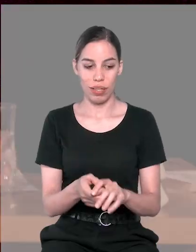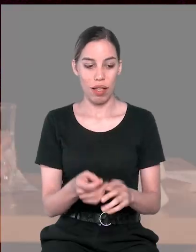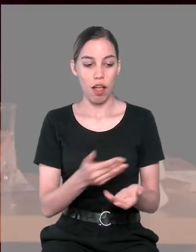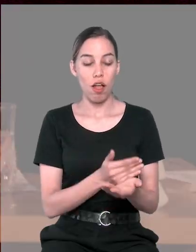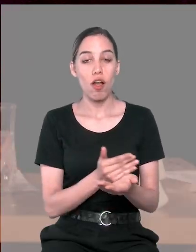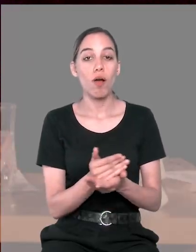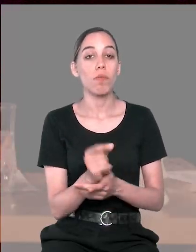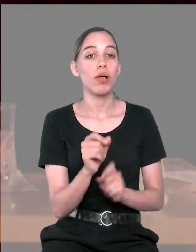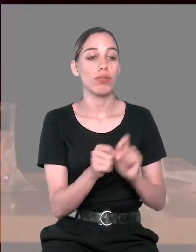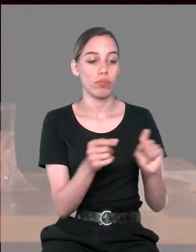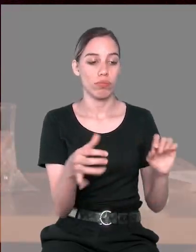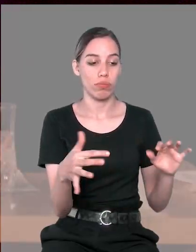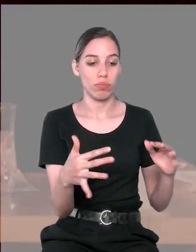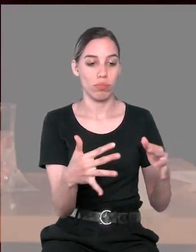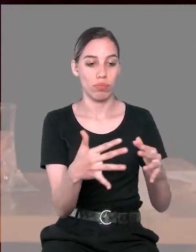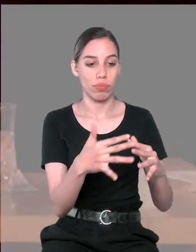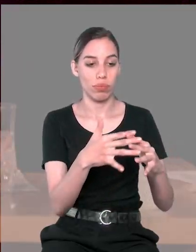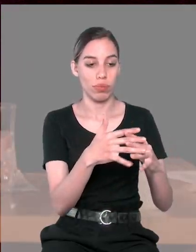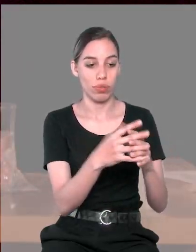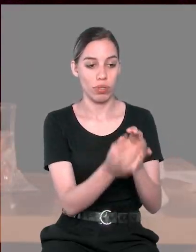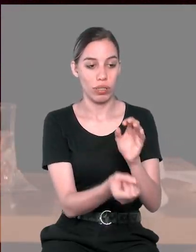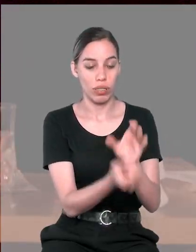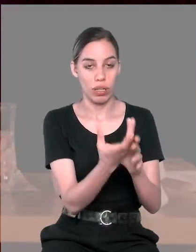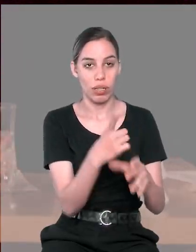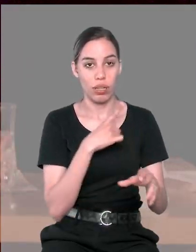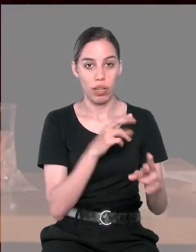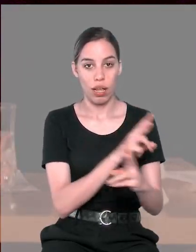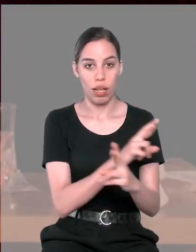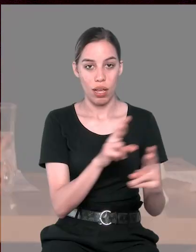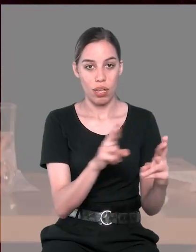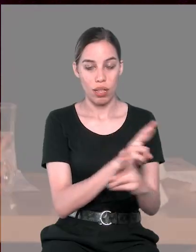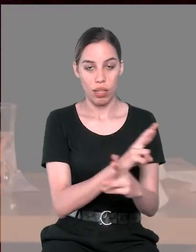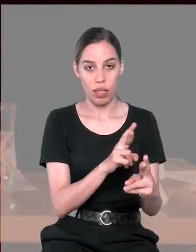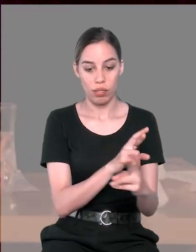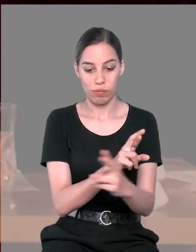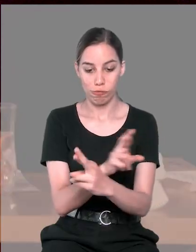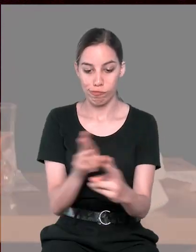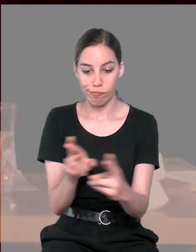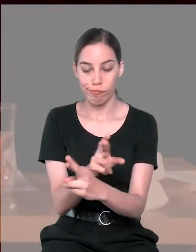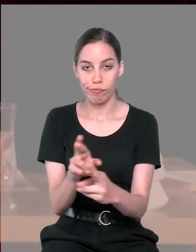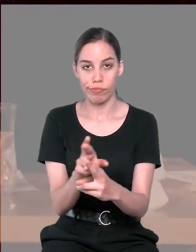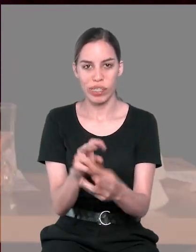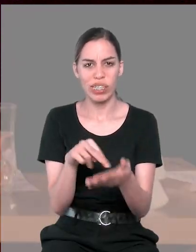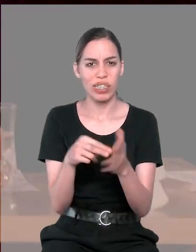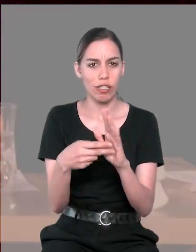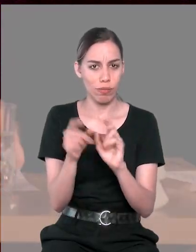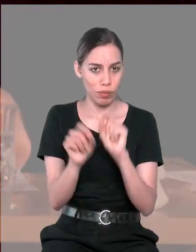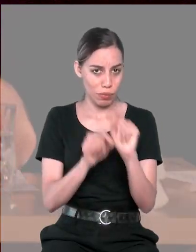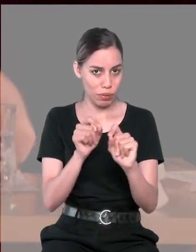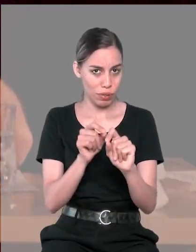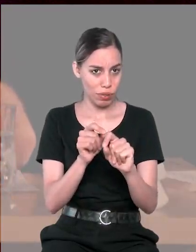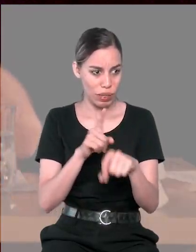E eles começam a produzir um campo de inter-relação entre eles. Significa que